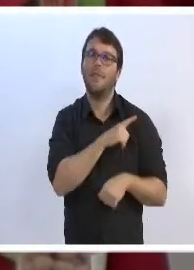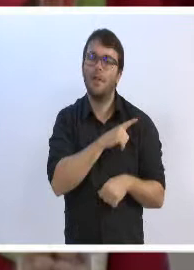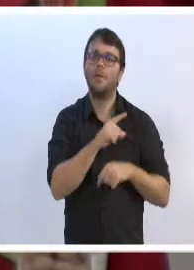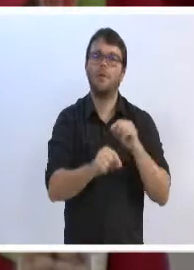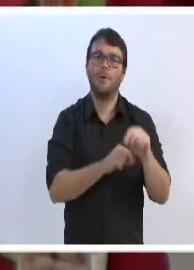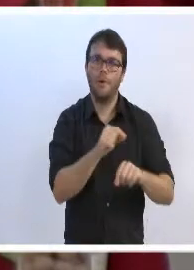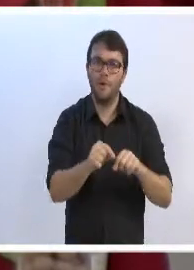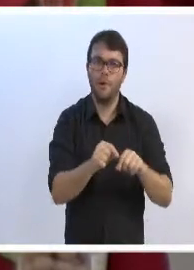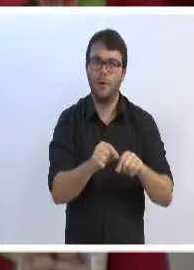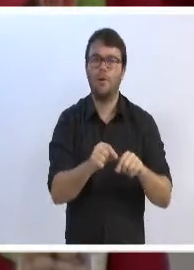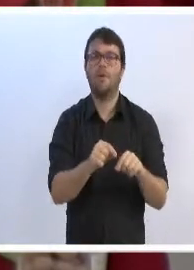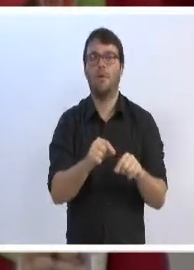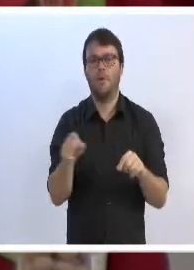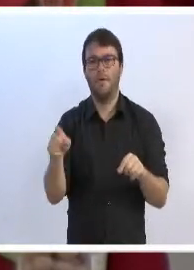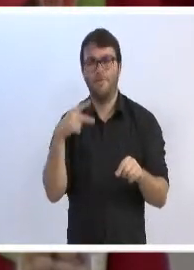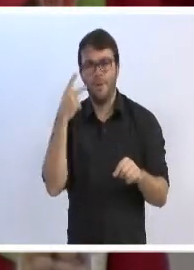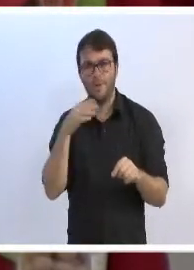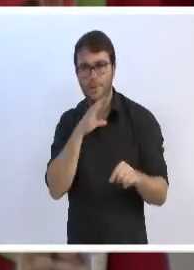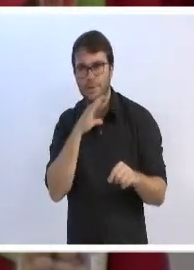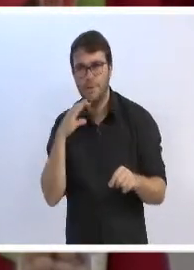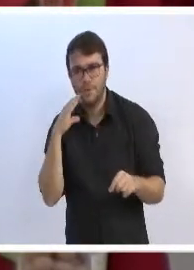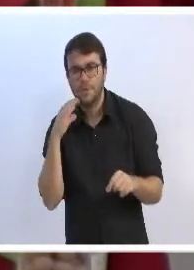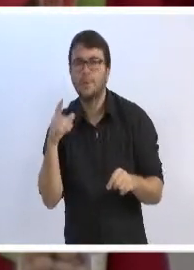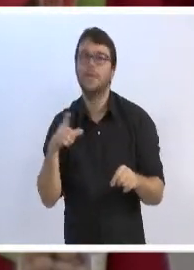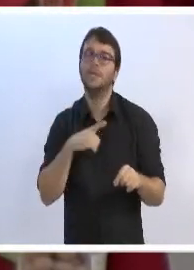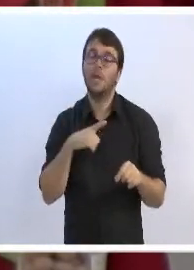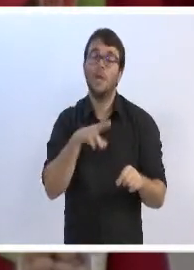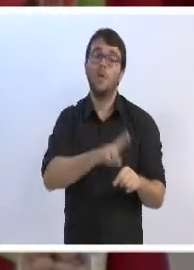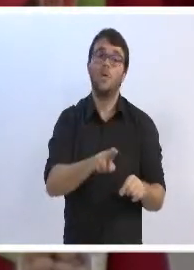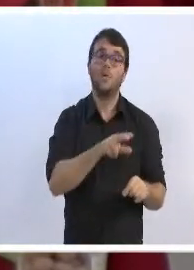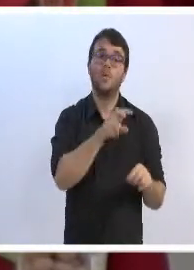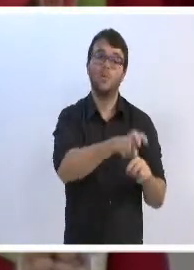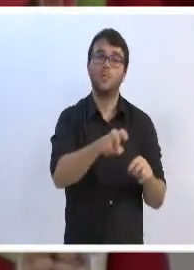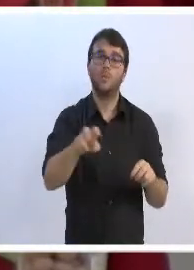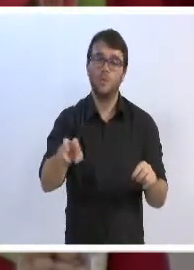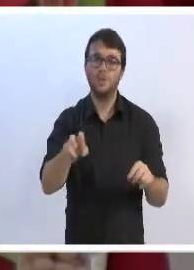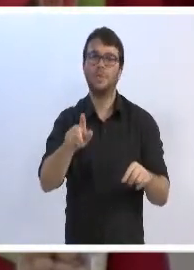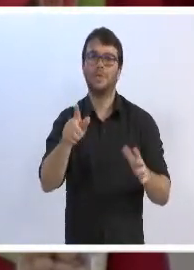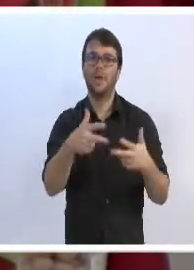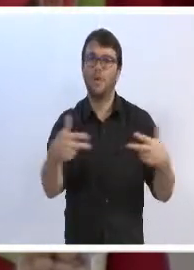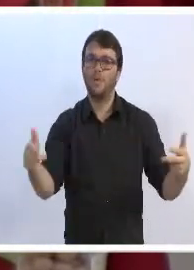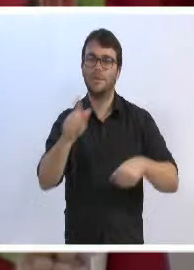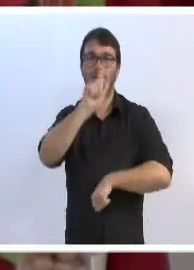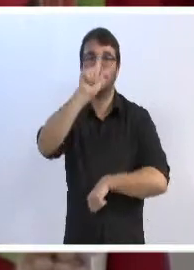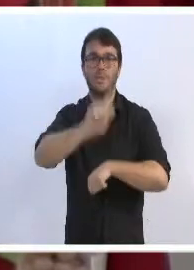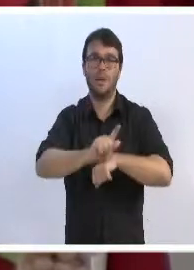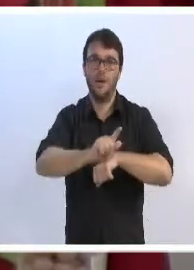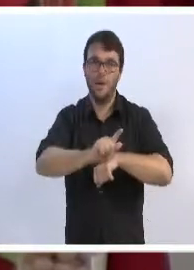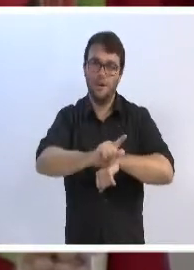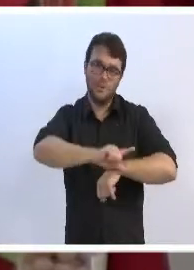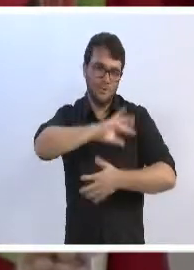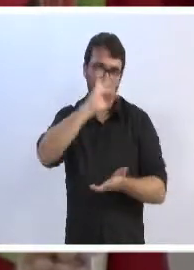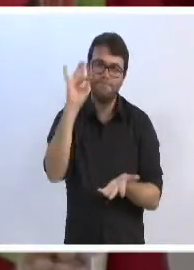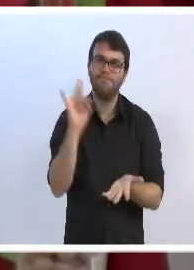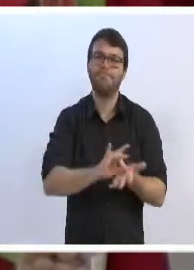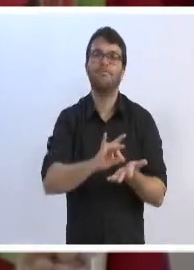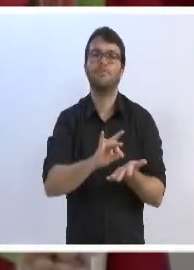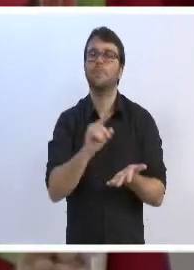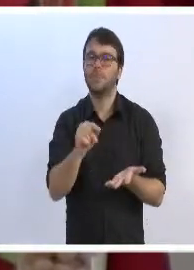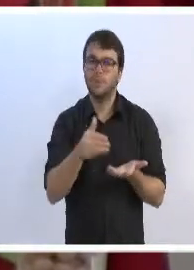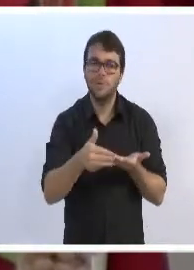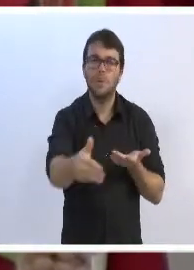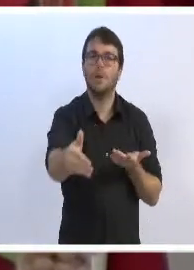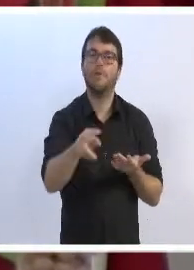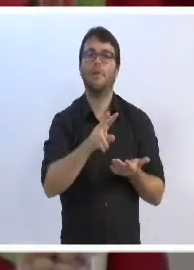vereador cesar sim ocupando os cargos a nível de gerência efetivamente daqui para